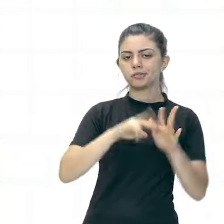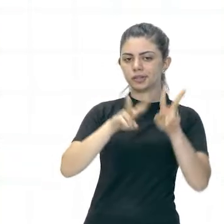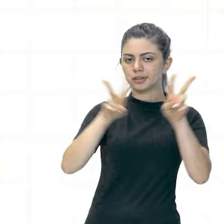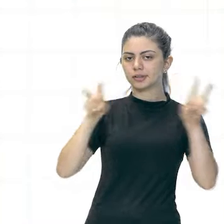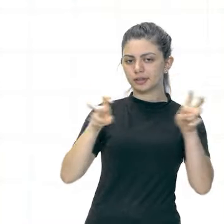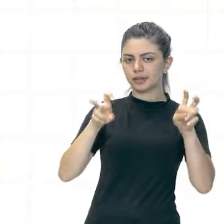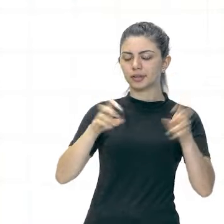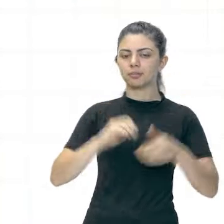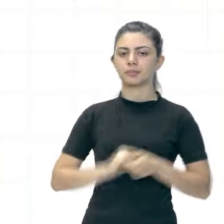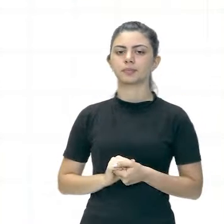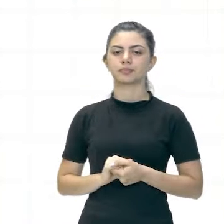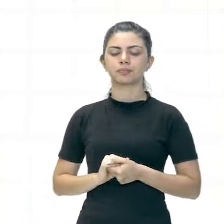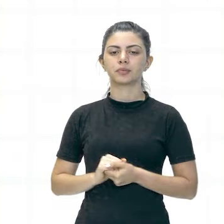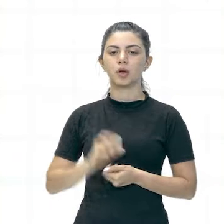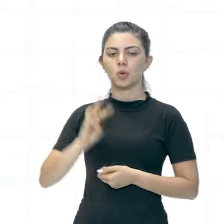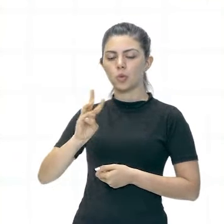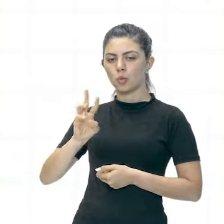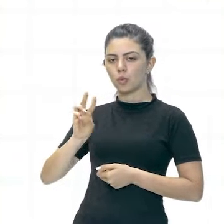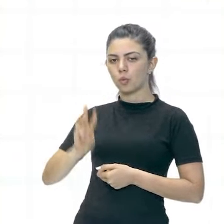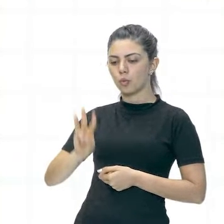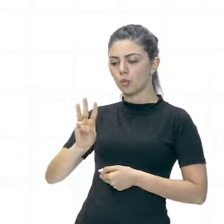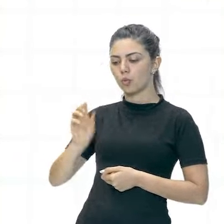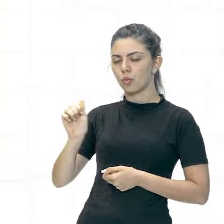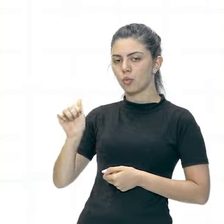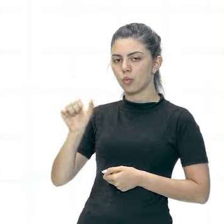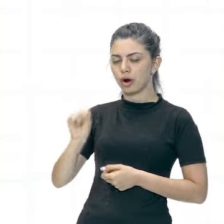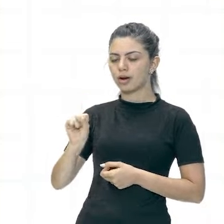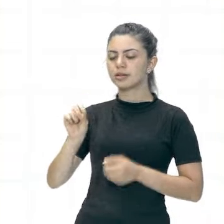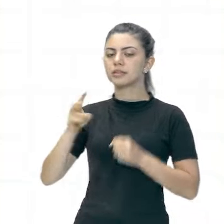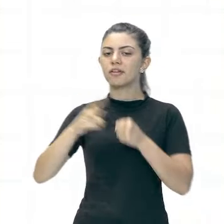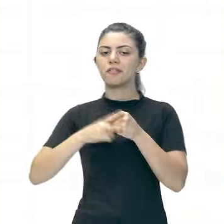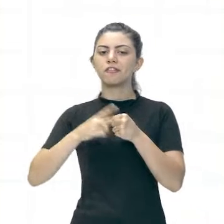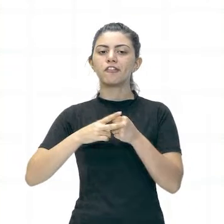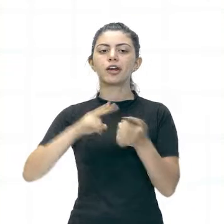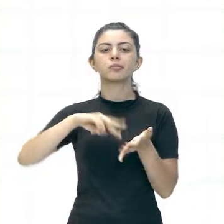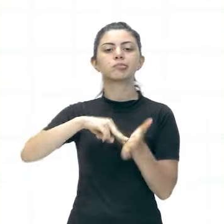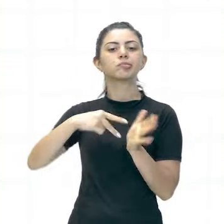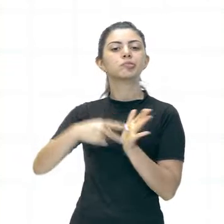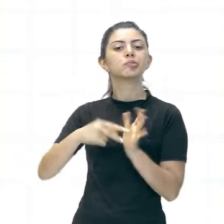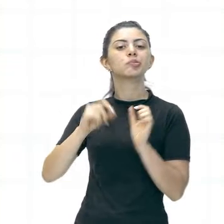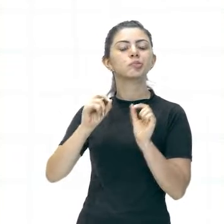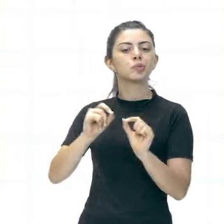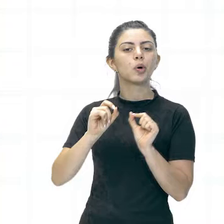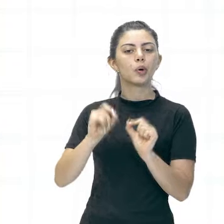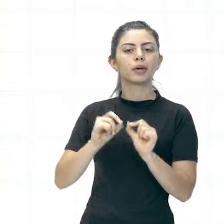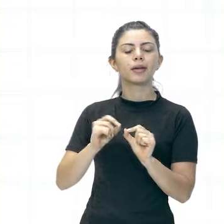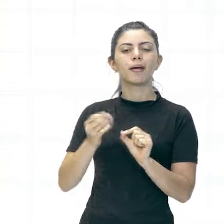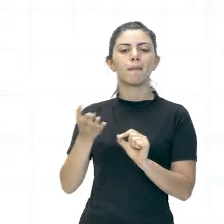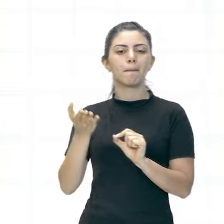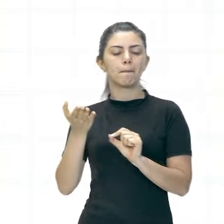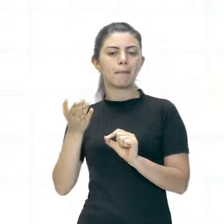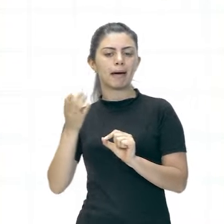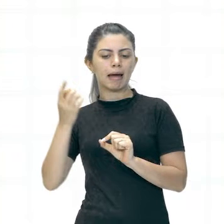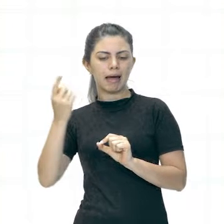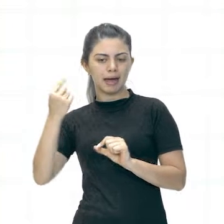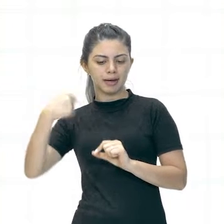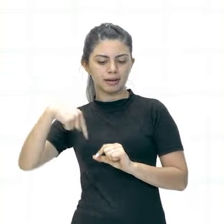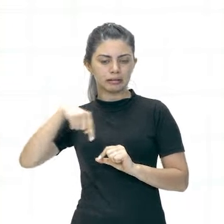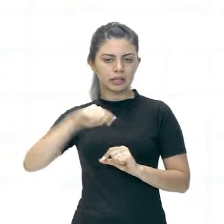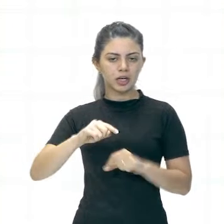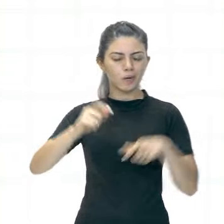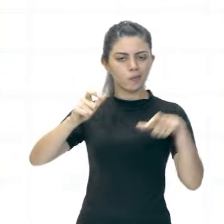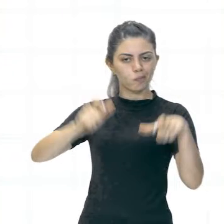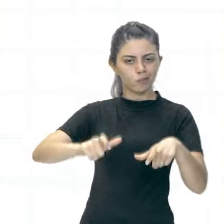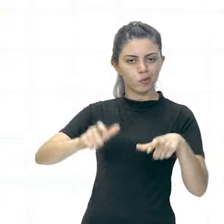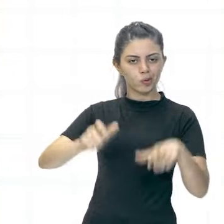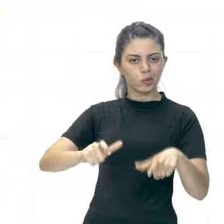feira was. O nosso verbo was significa era ou estava. Então, aqui está o